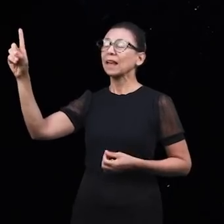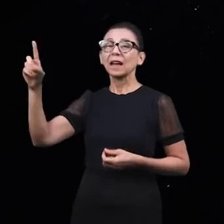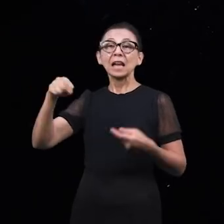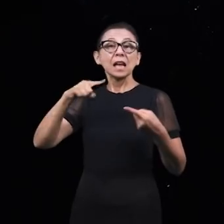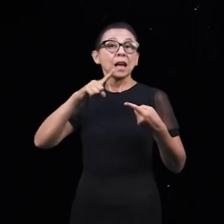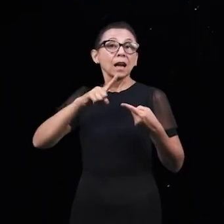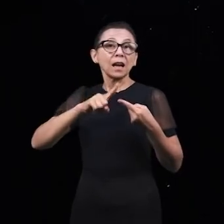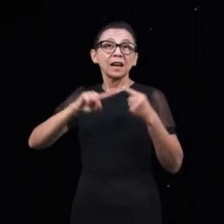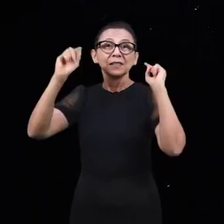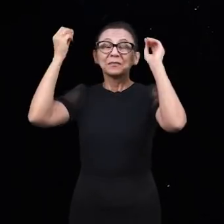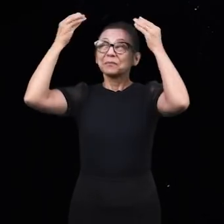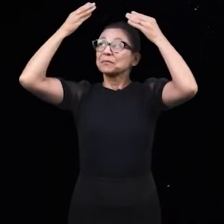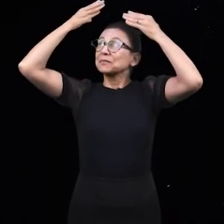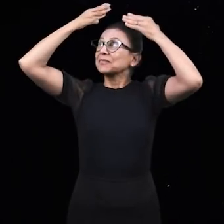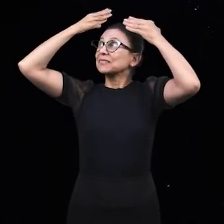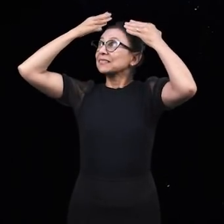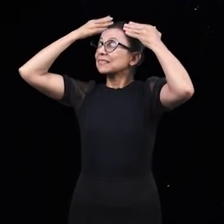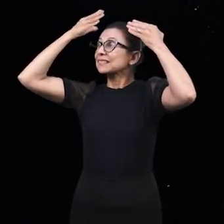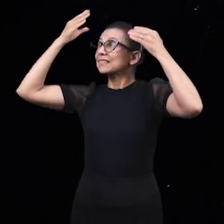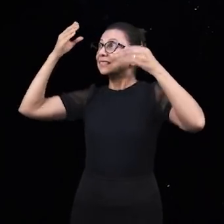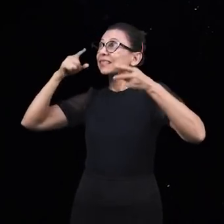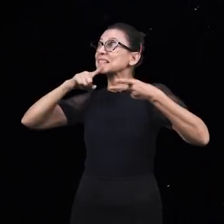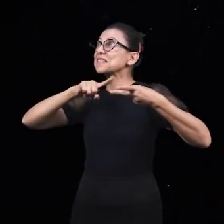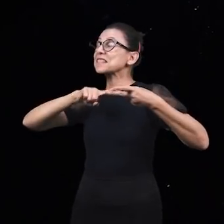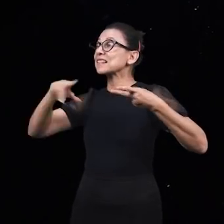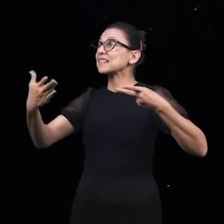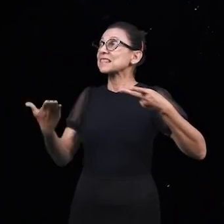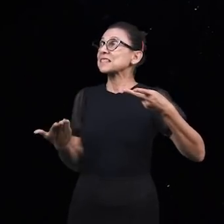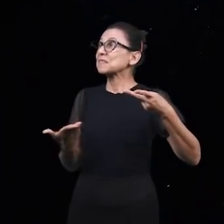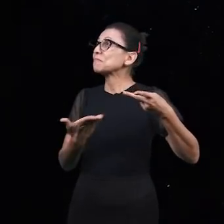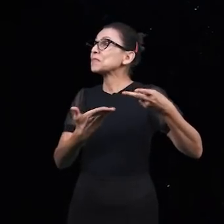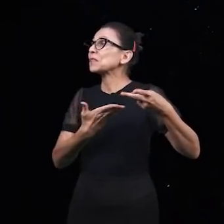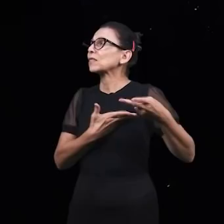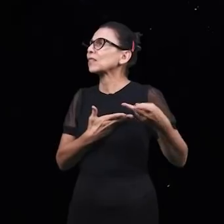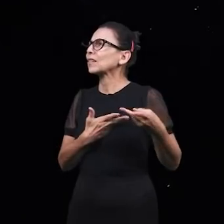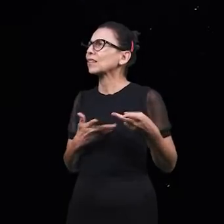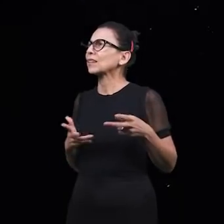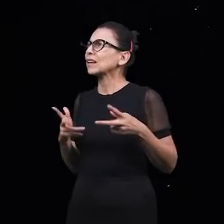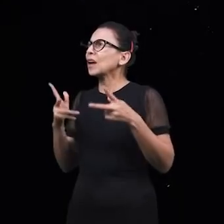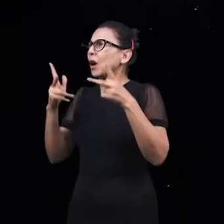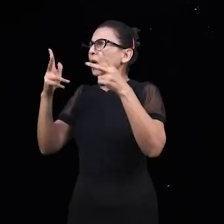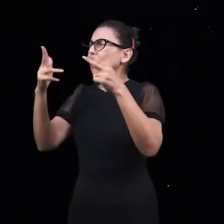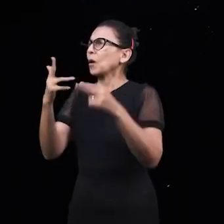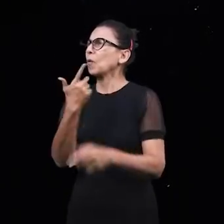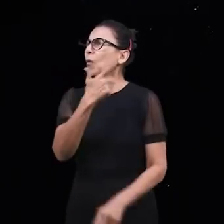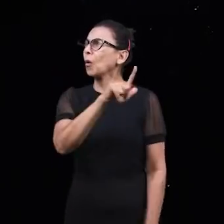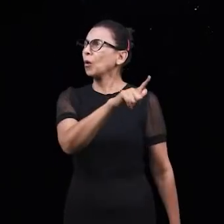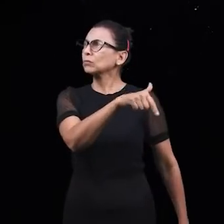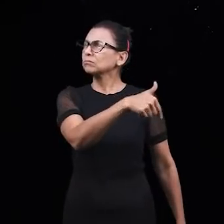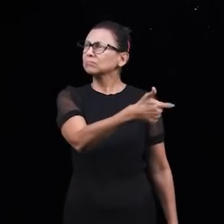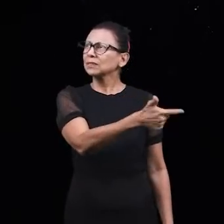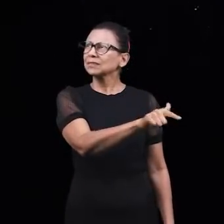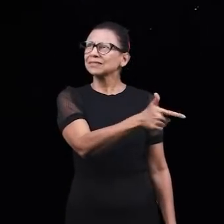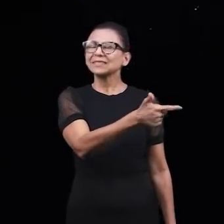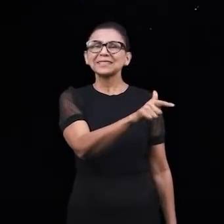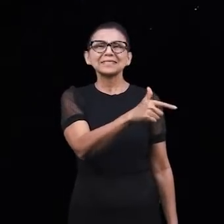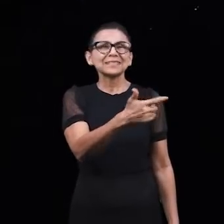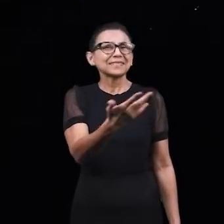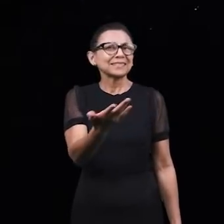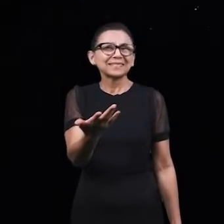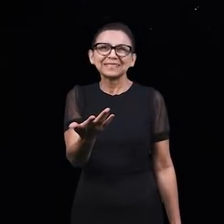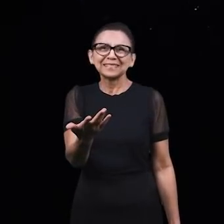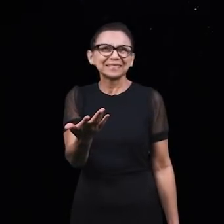vivo. Ele é rei, ele é amigo, como